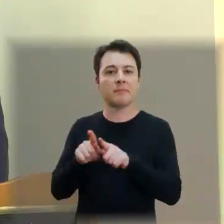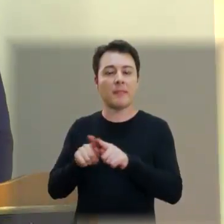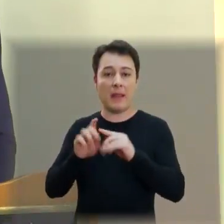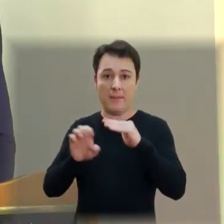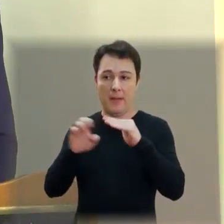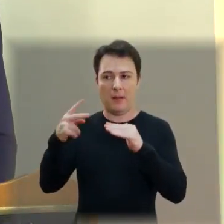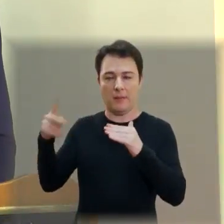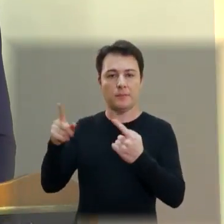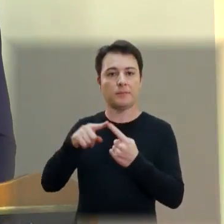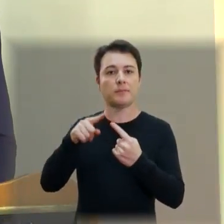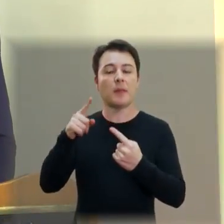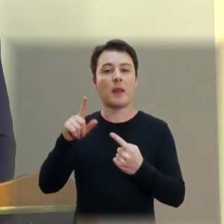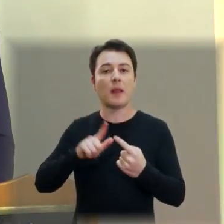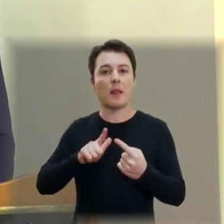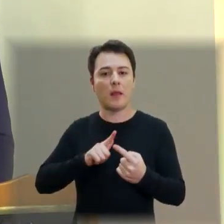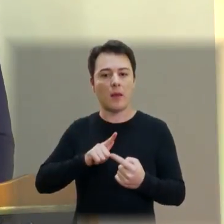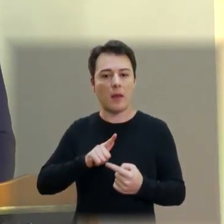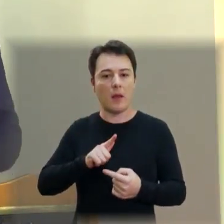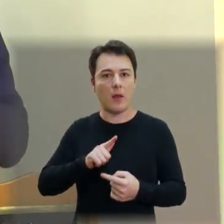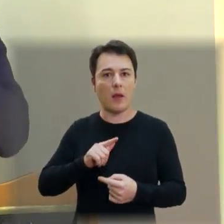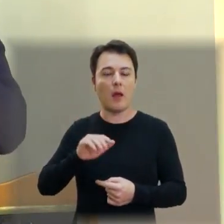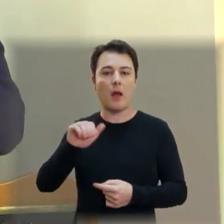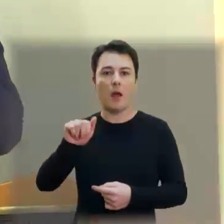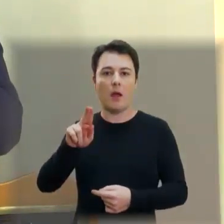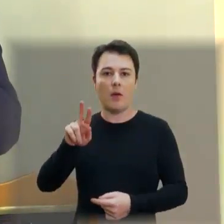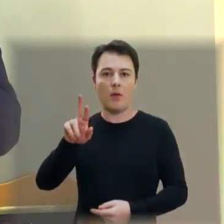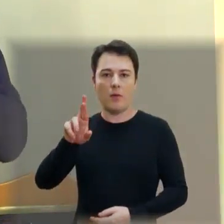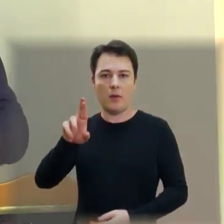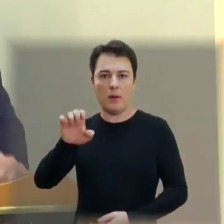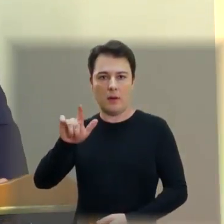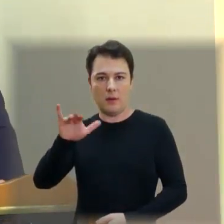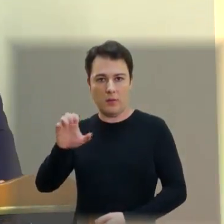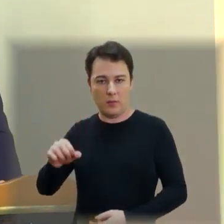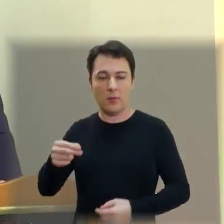No primeiro dia, também, o Aurélio Saraiva,